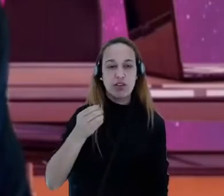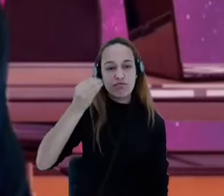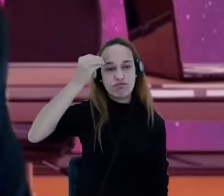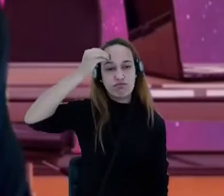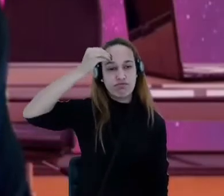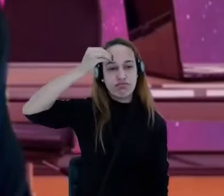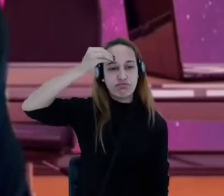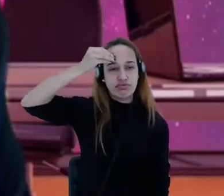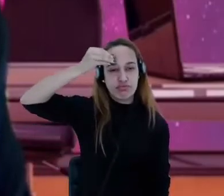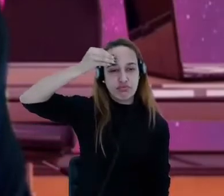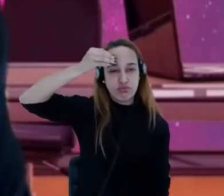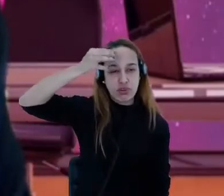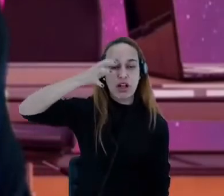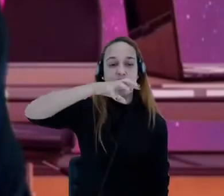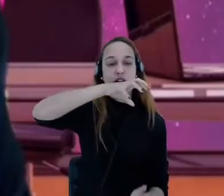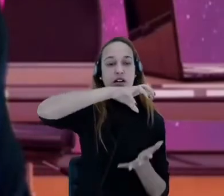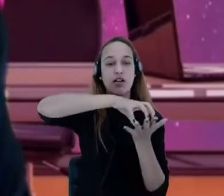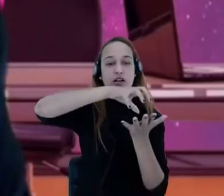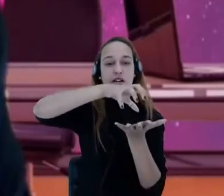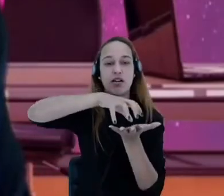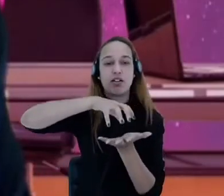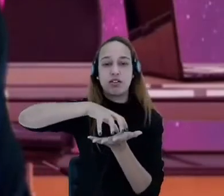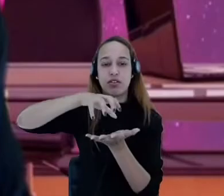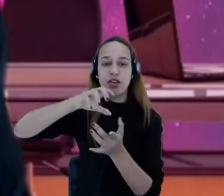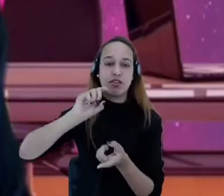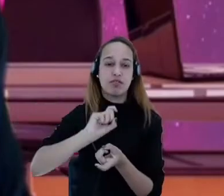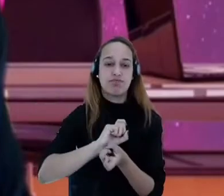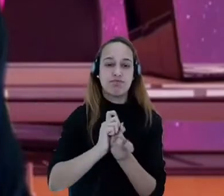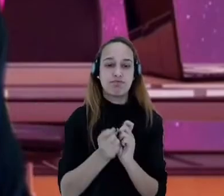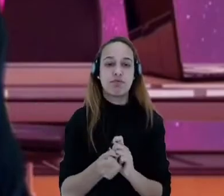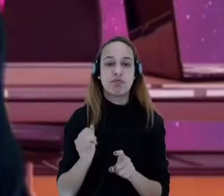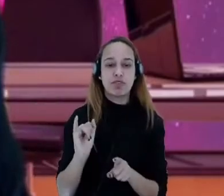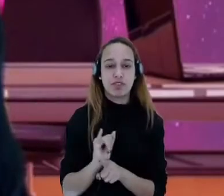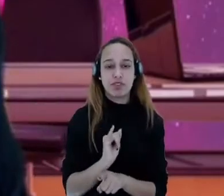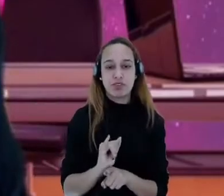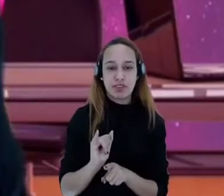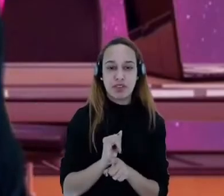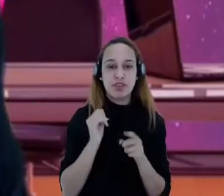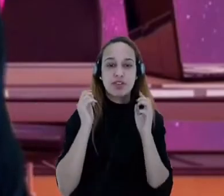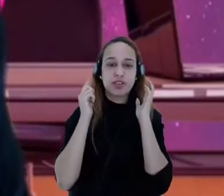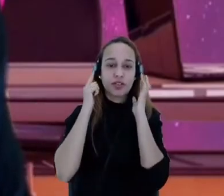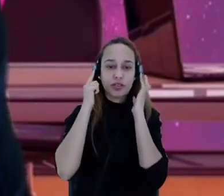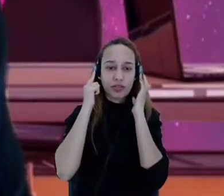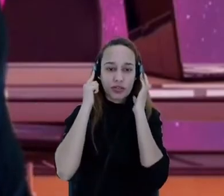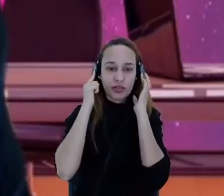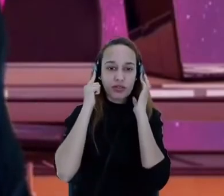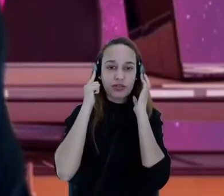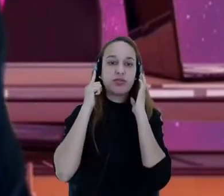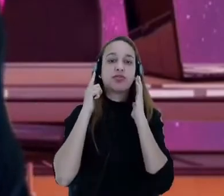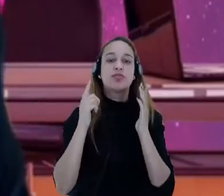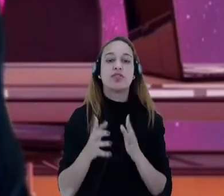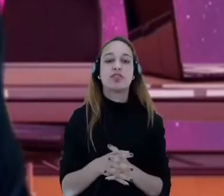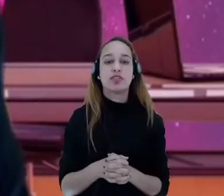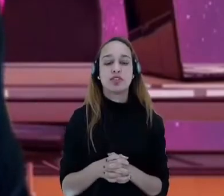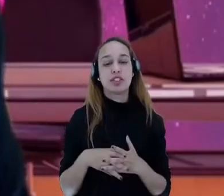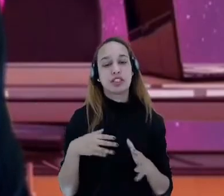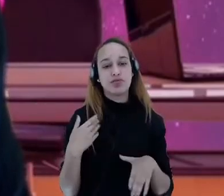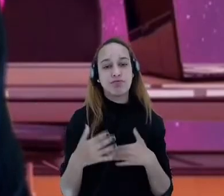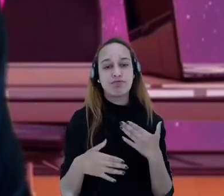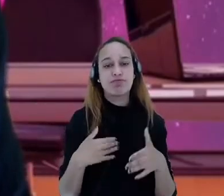em todas as áreas estratégicas e relevantes do nosso negócio, tendo como finalidade última